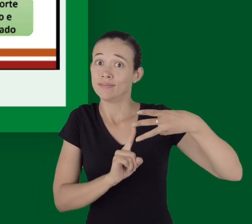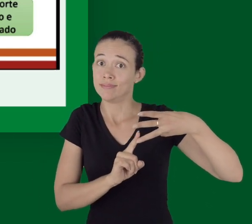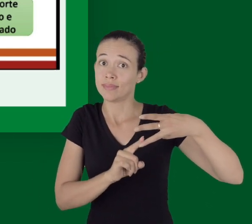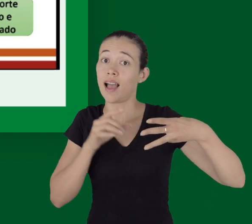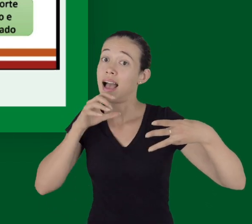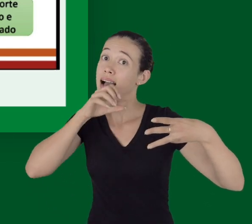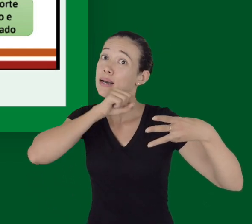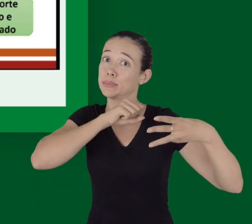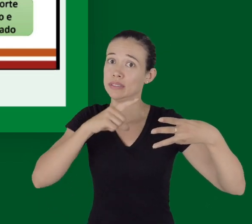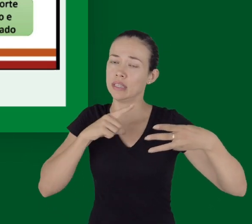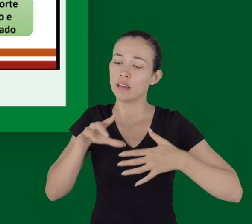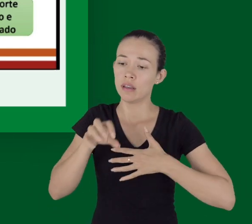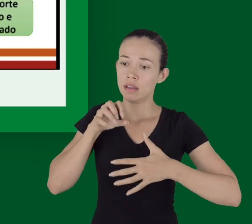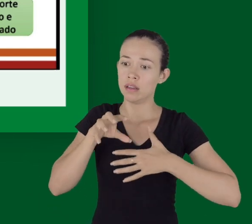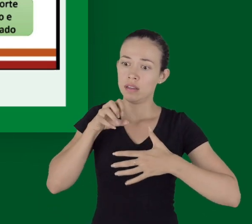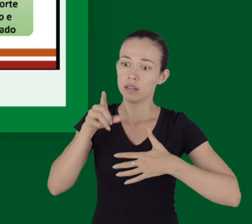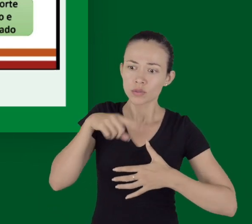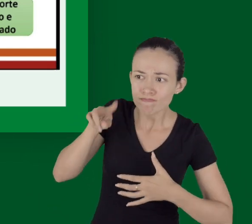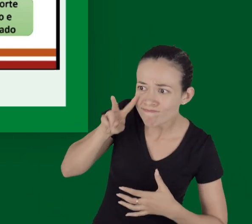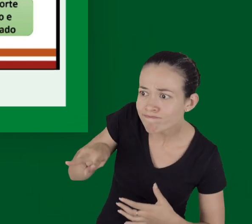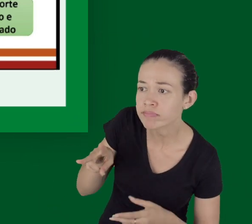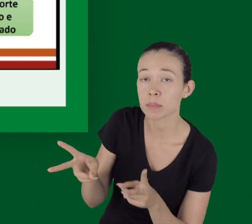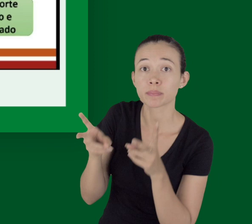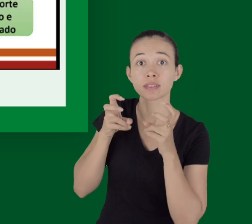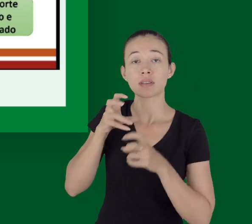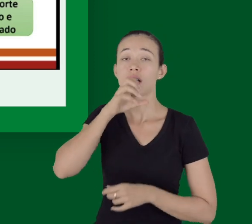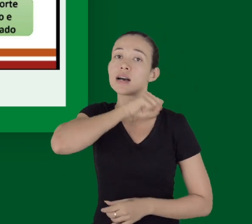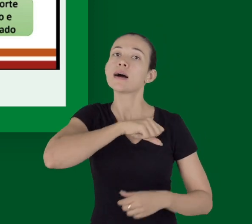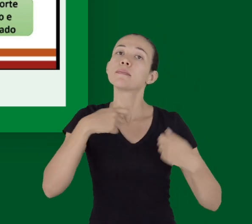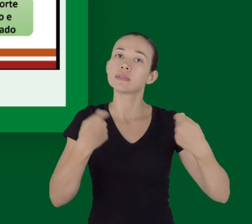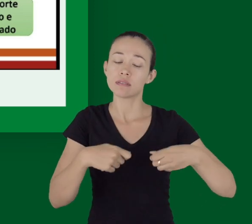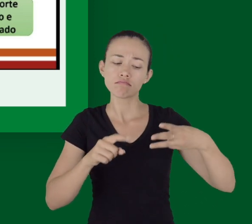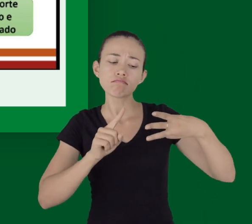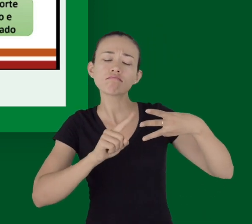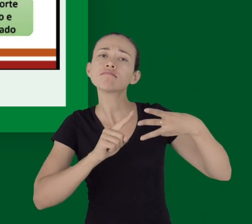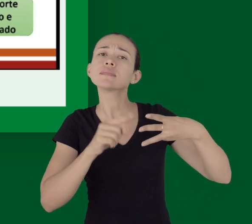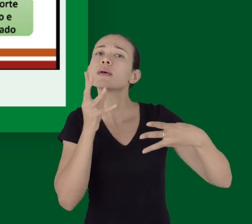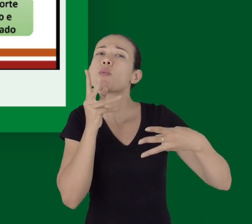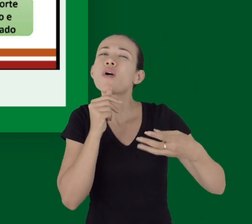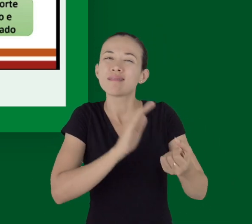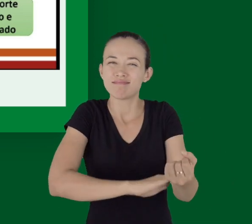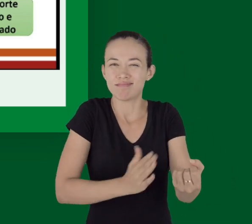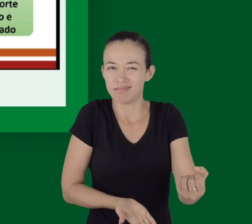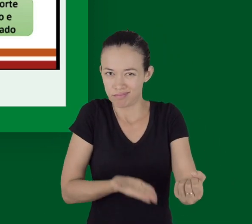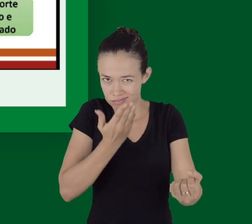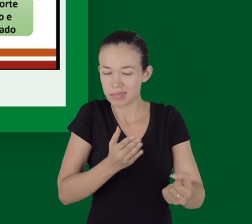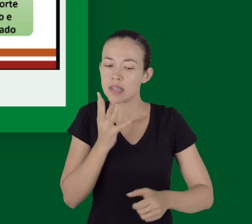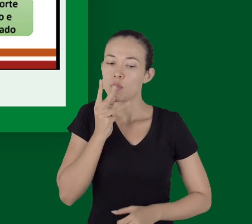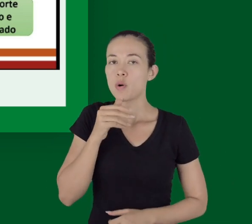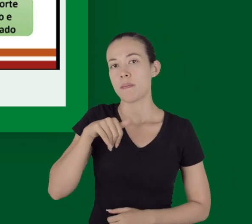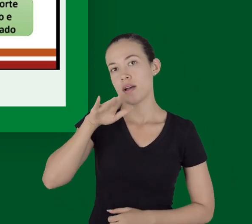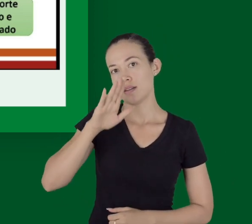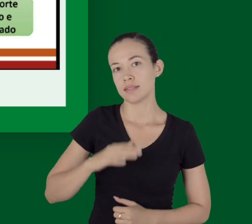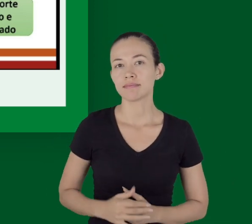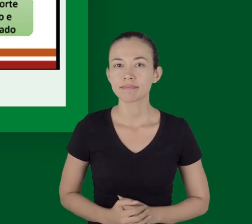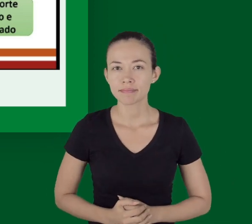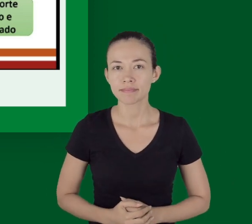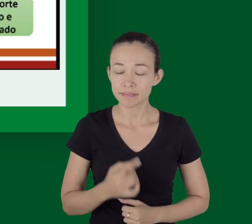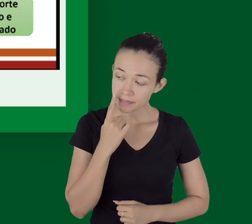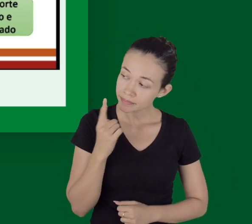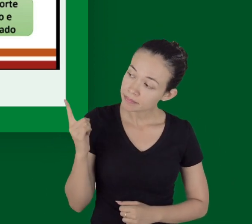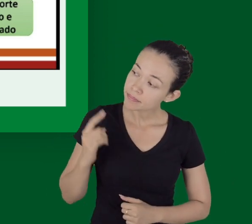de respiração irregular, que às vezes é o que mais precocemente acontece. A hipertensão, às vezes, é o